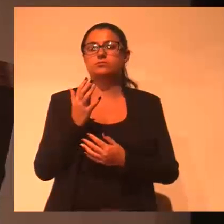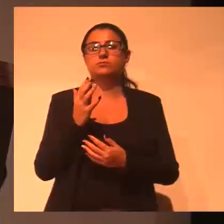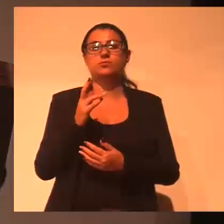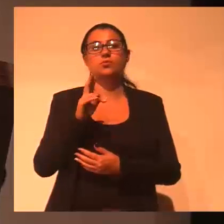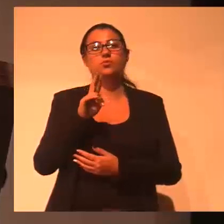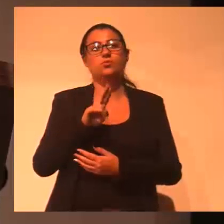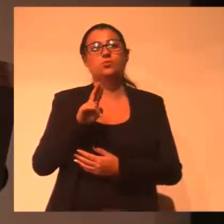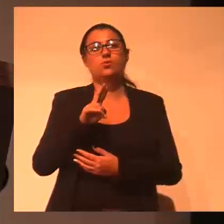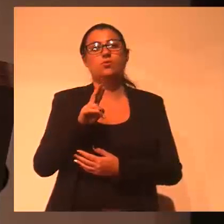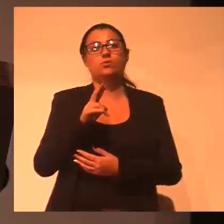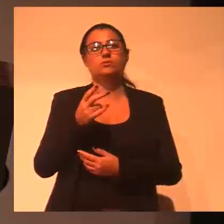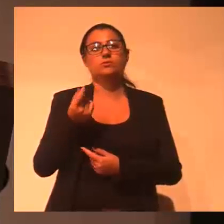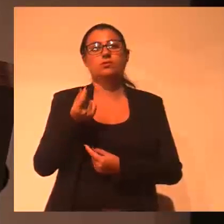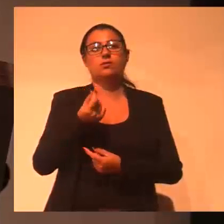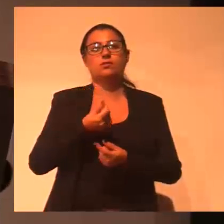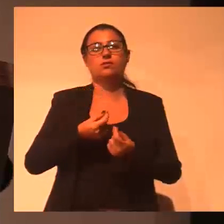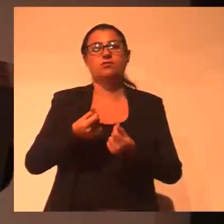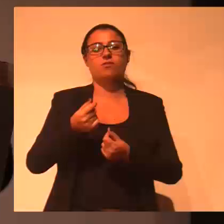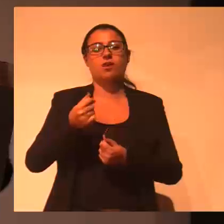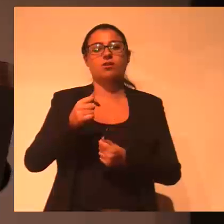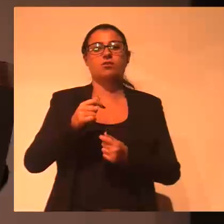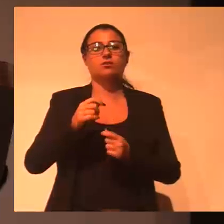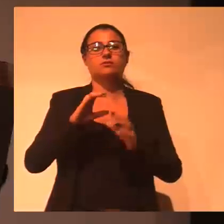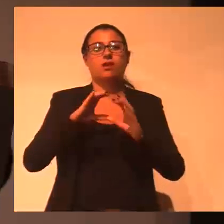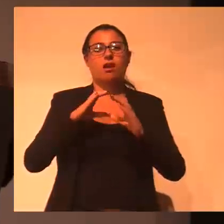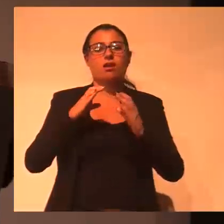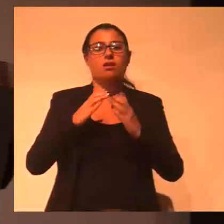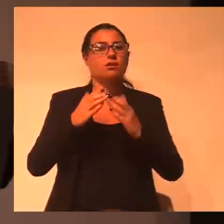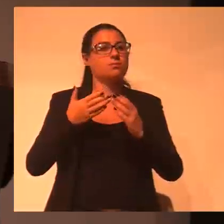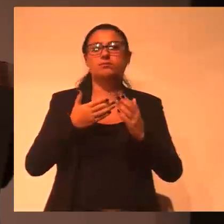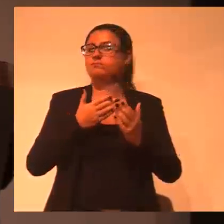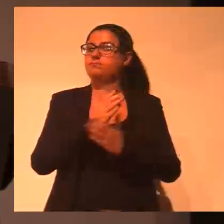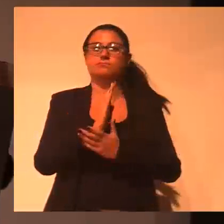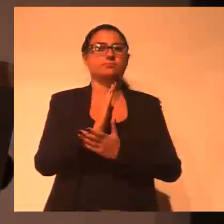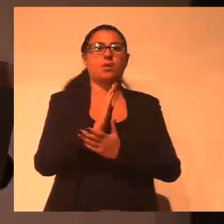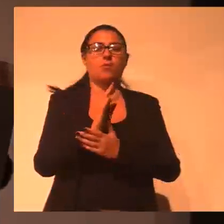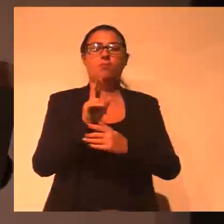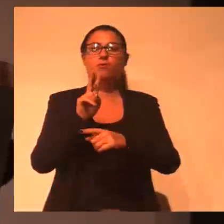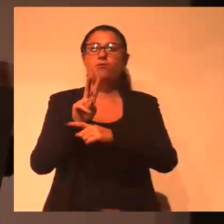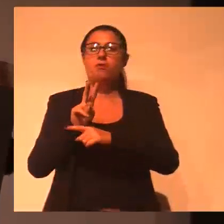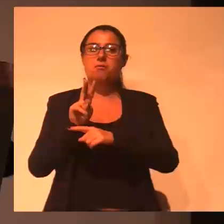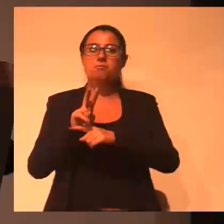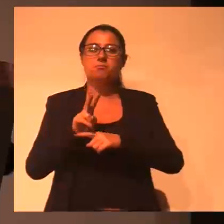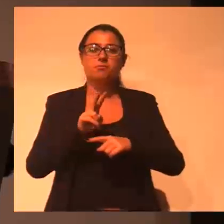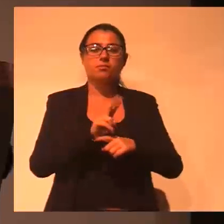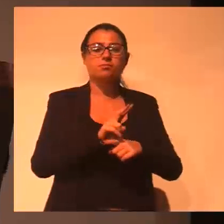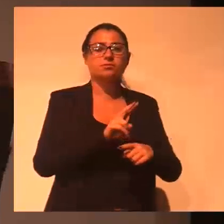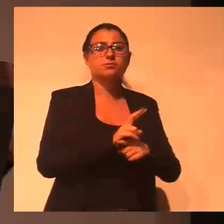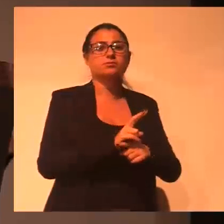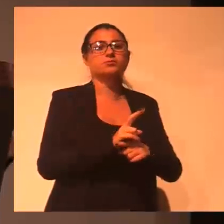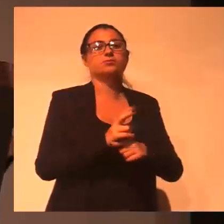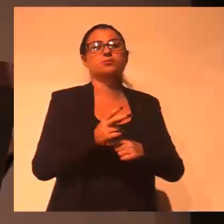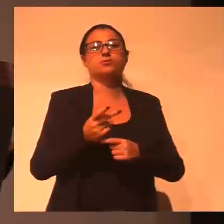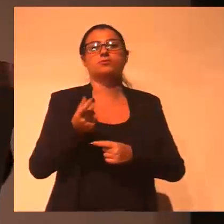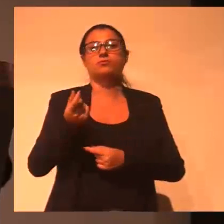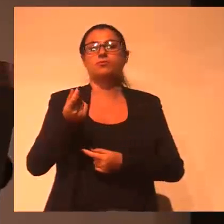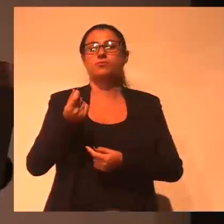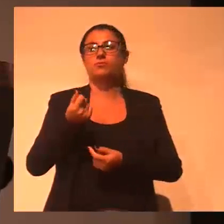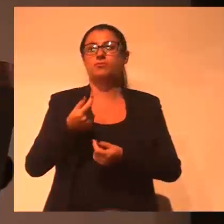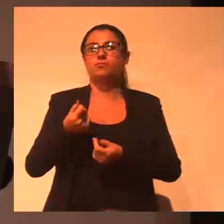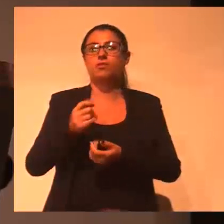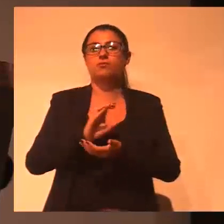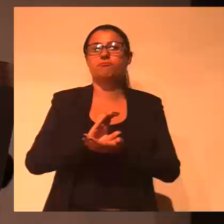uso de valores sem ter passado aqui pela Câmara para aprovação, né? Empréstimos, enfim, manuseio de valores